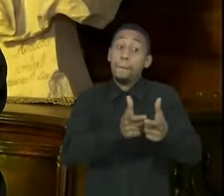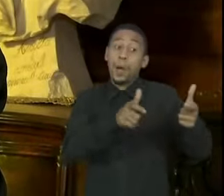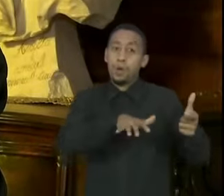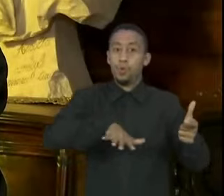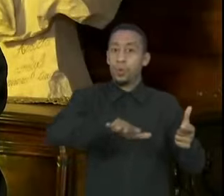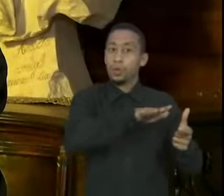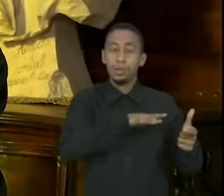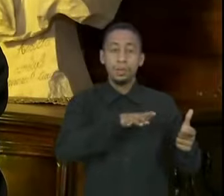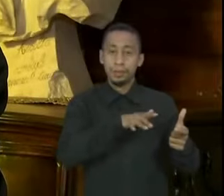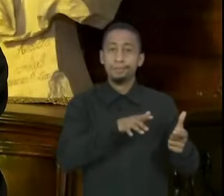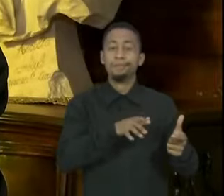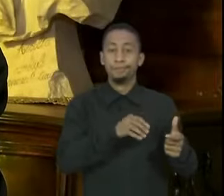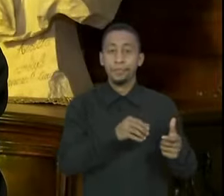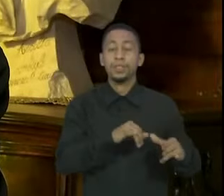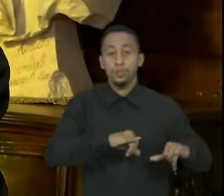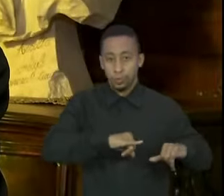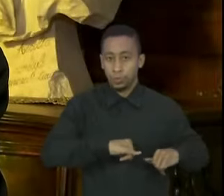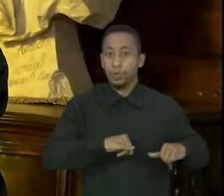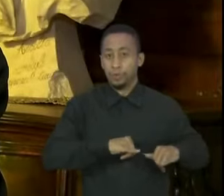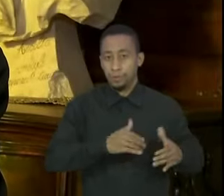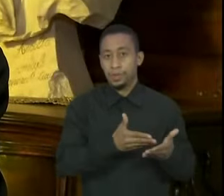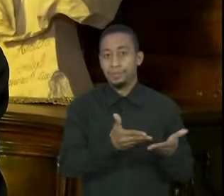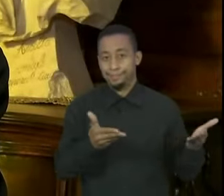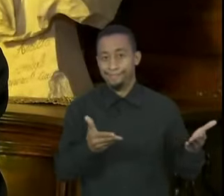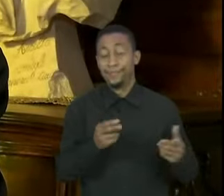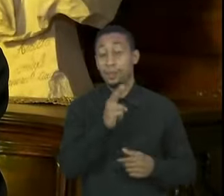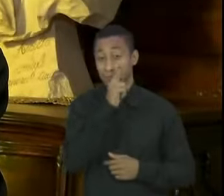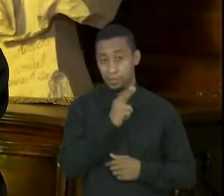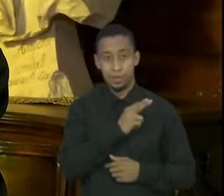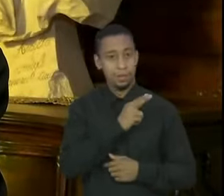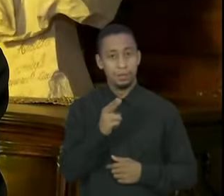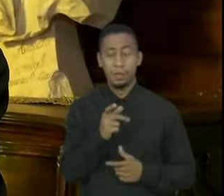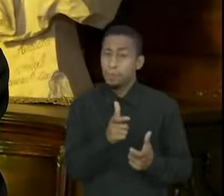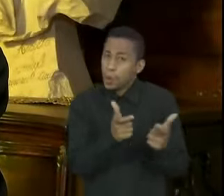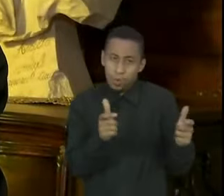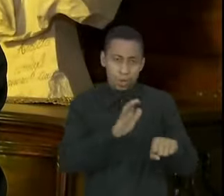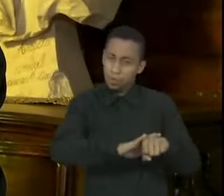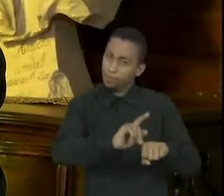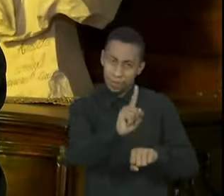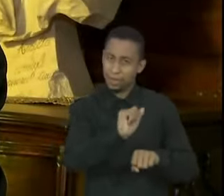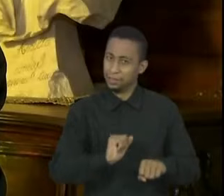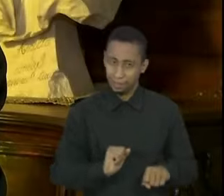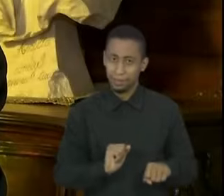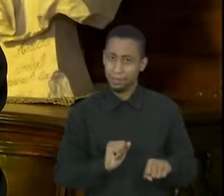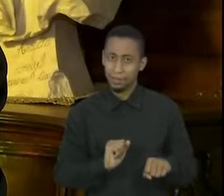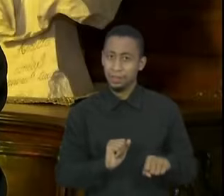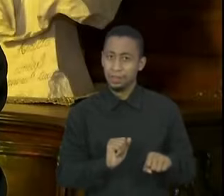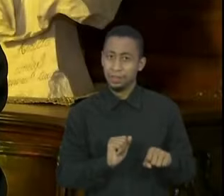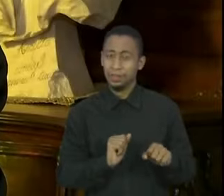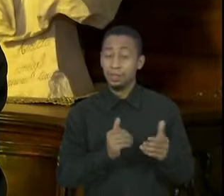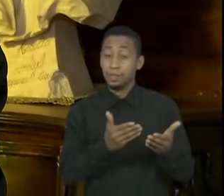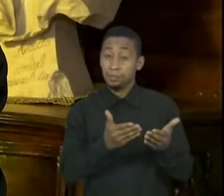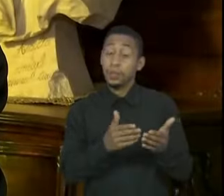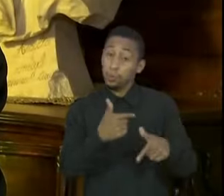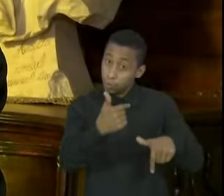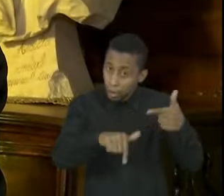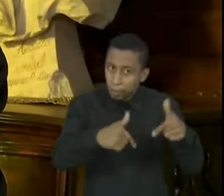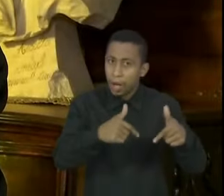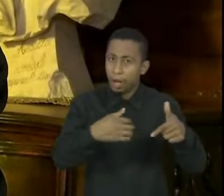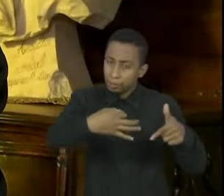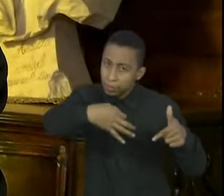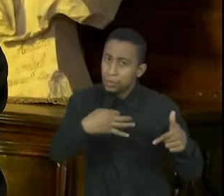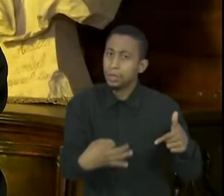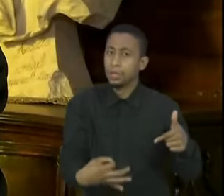é mais via absoluta dos Padres não tem vida escandalosa trabalho dedicam-se